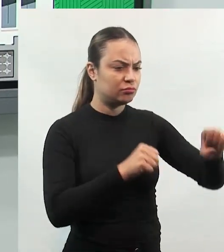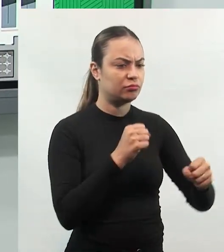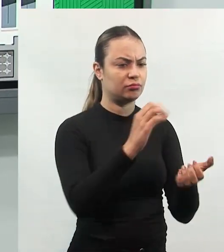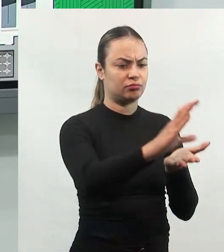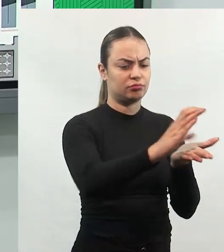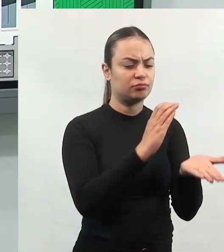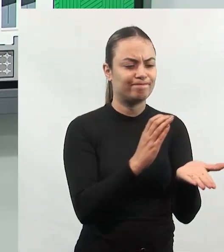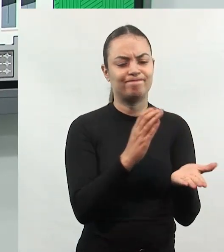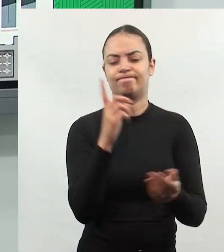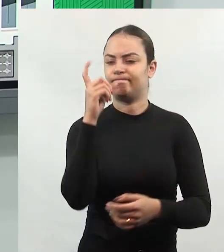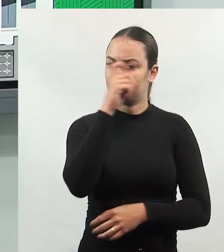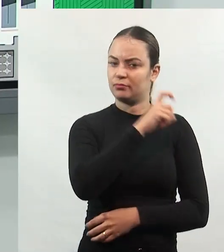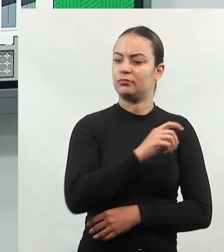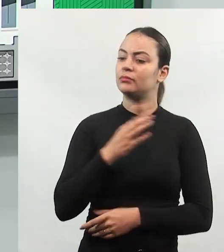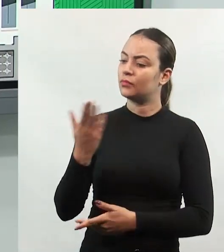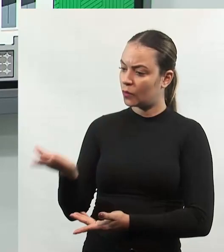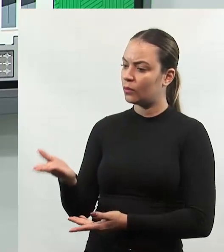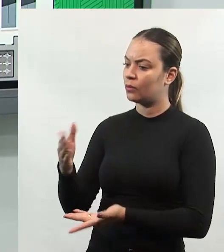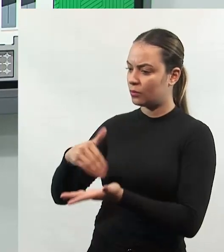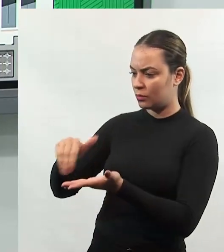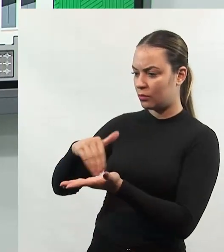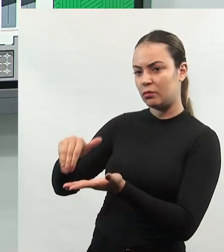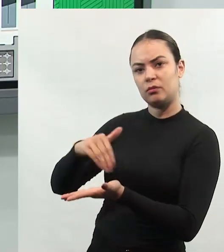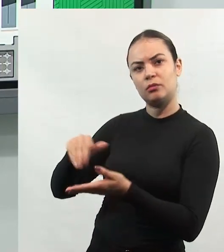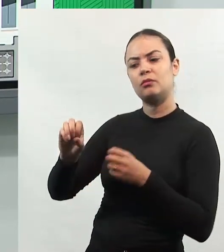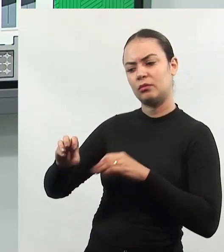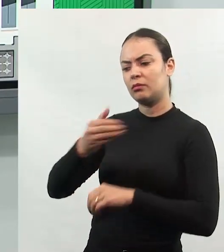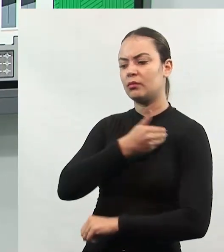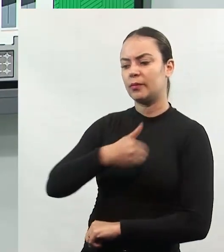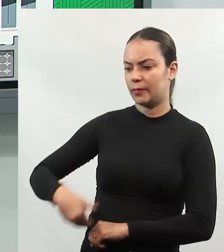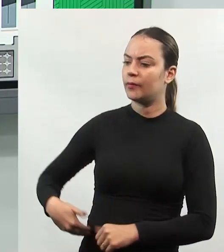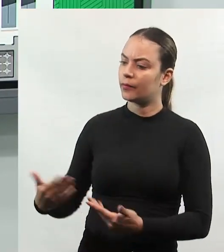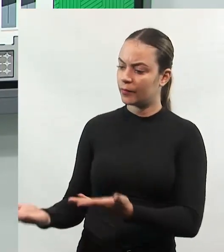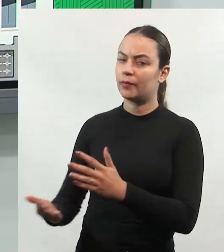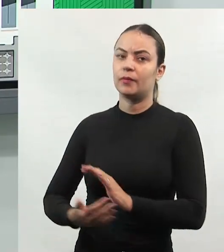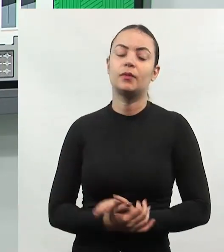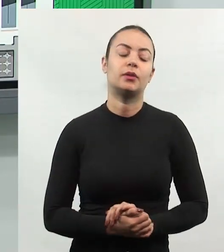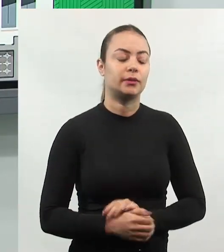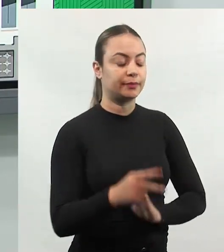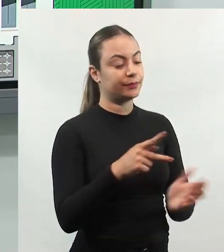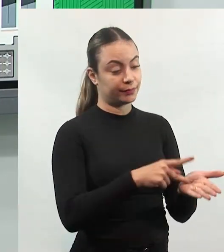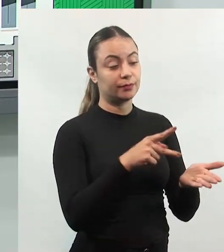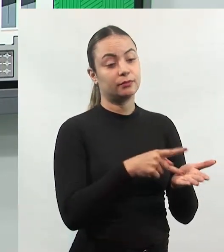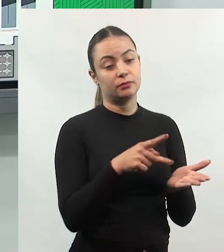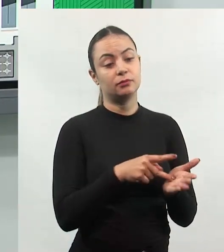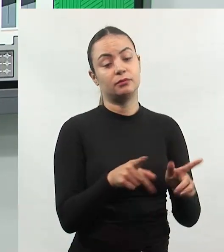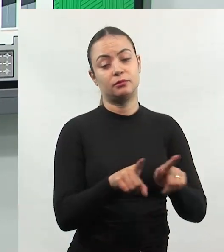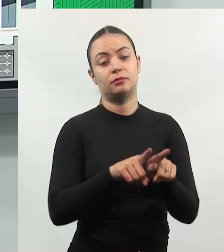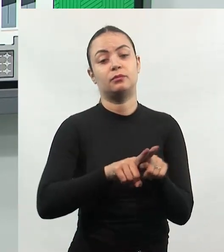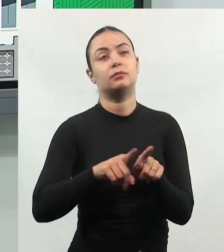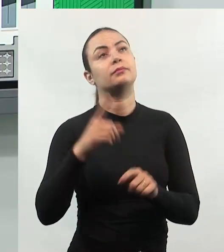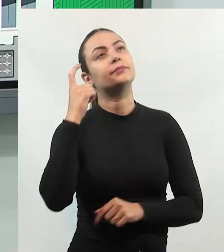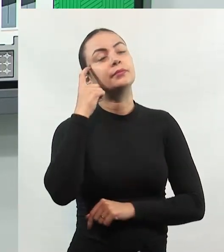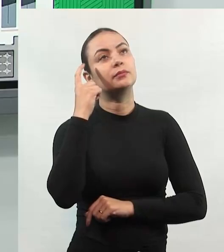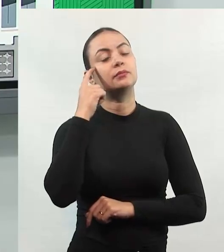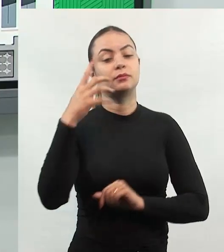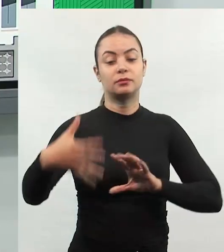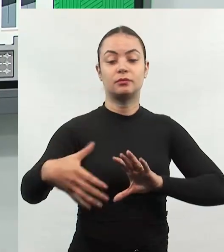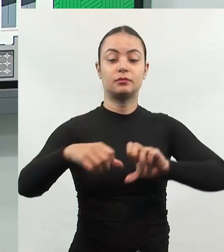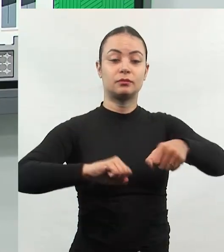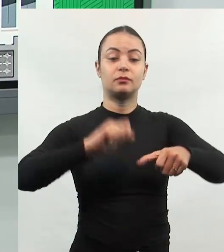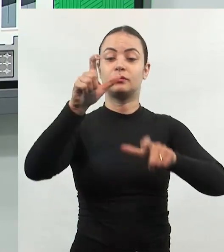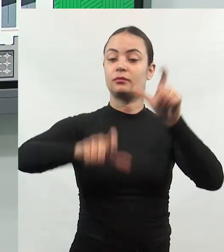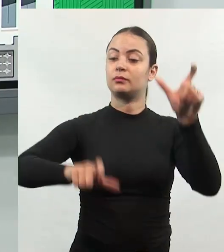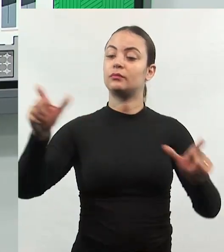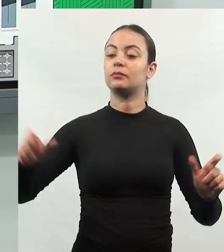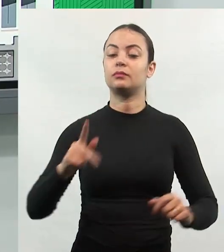na professora Anabela, tem um trabalho que ela passou pra gente, né, uma atividade da disciplina dela, pra gente colocar um artigo lá,